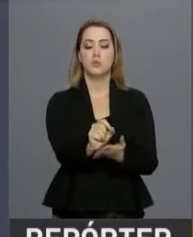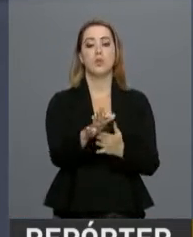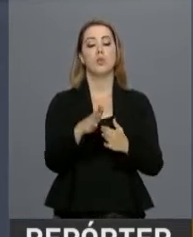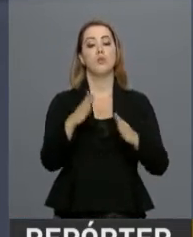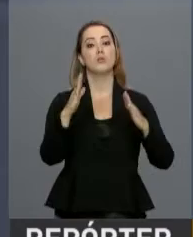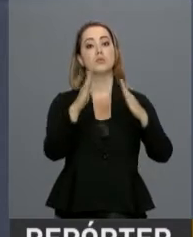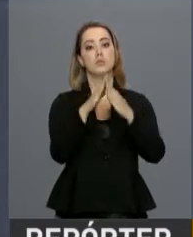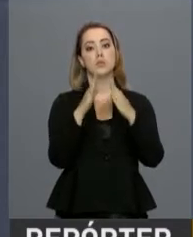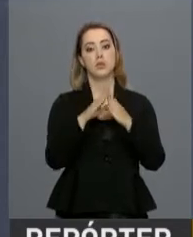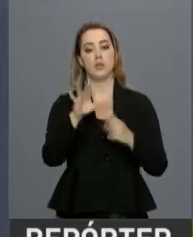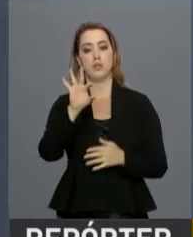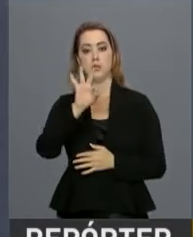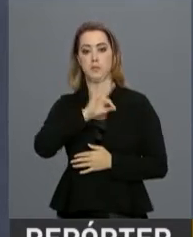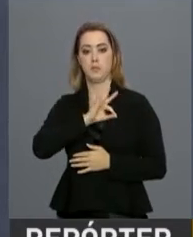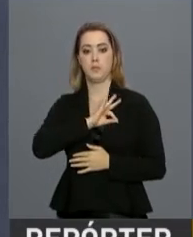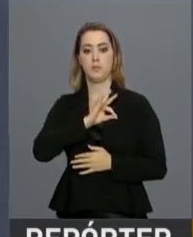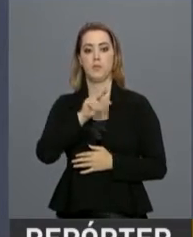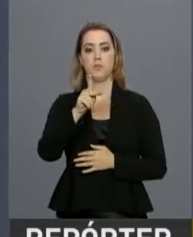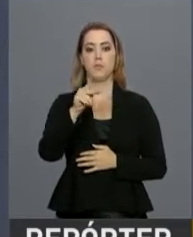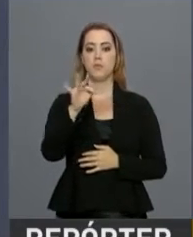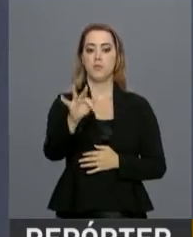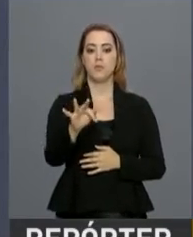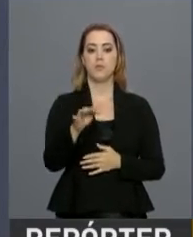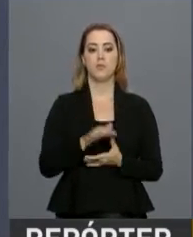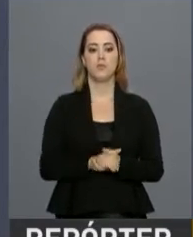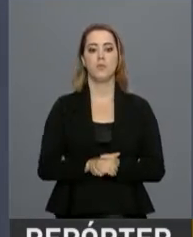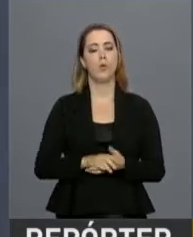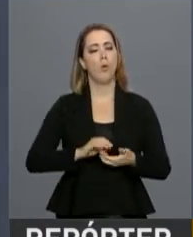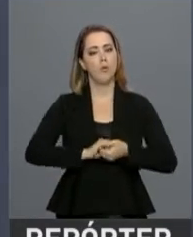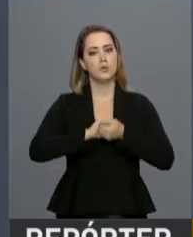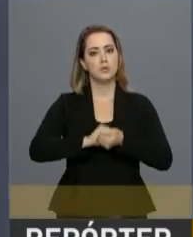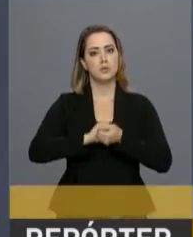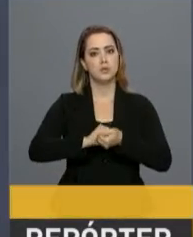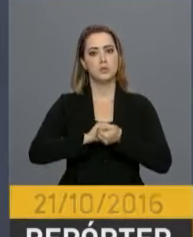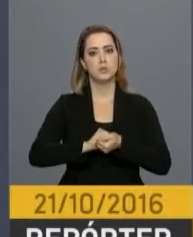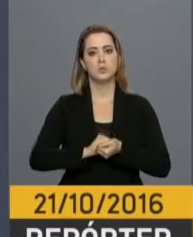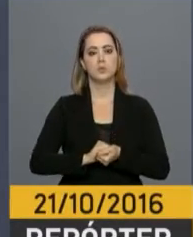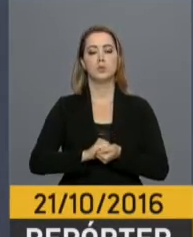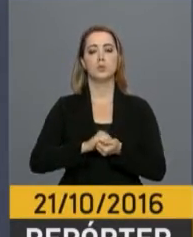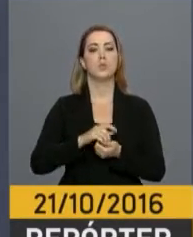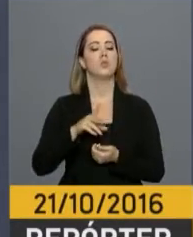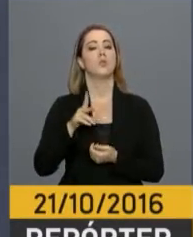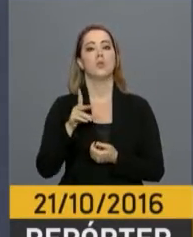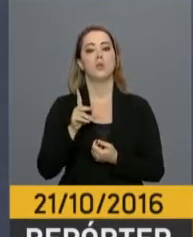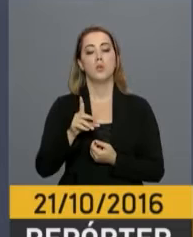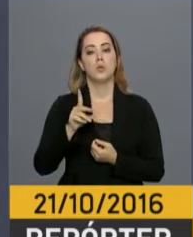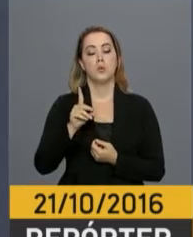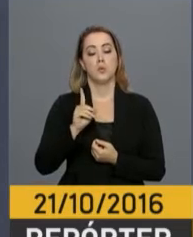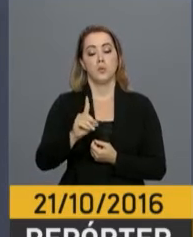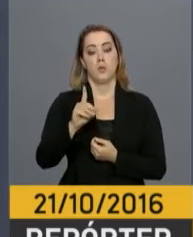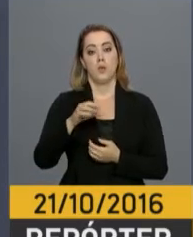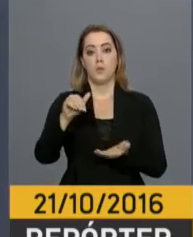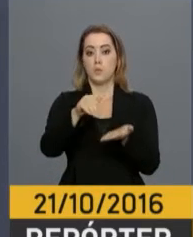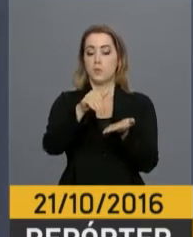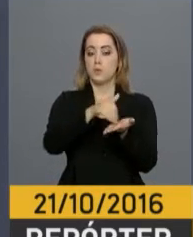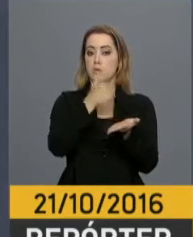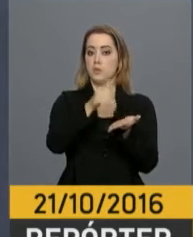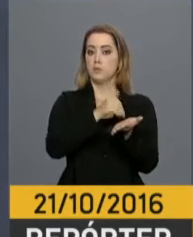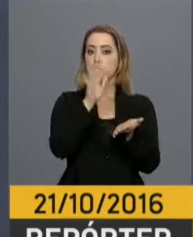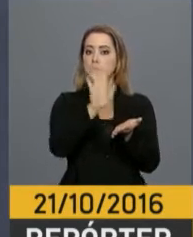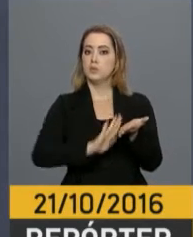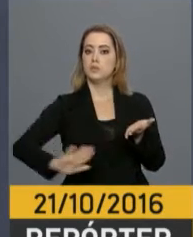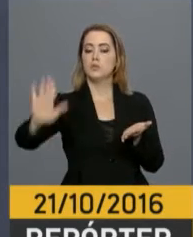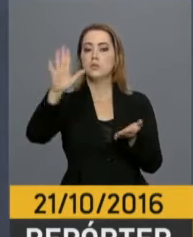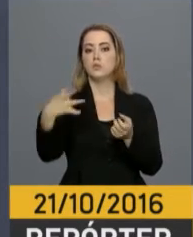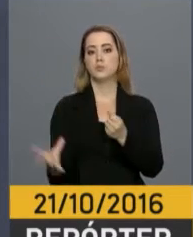da Polícia Federal. Cumprimentar o Dr. Celso Perioli, secretário nacional de Segurança Pública, em seu nome,